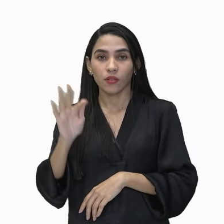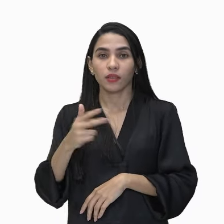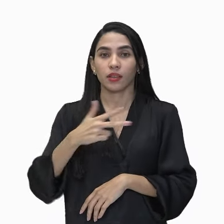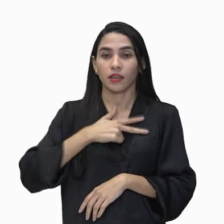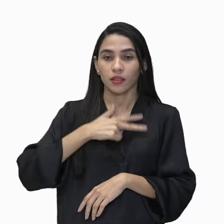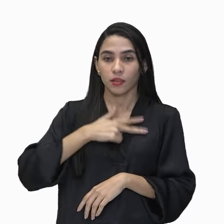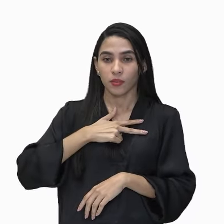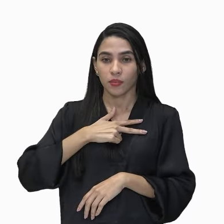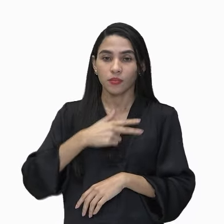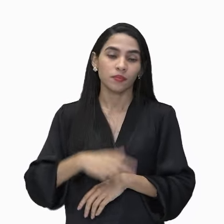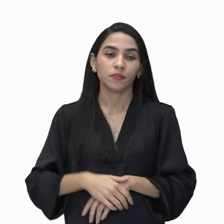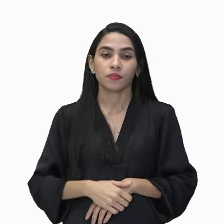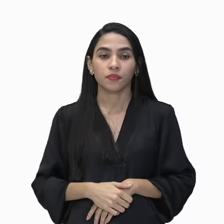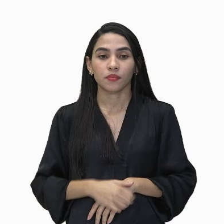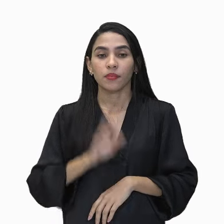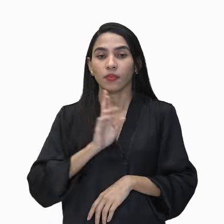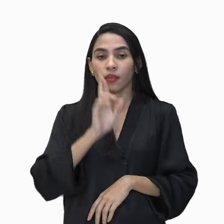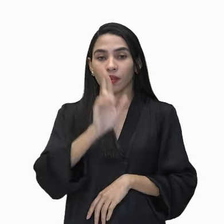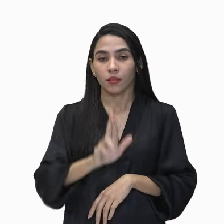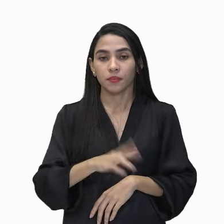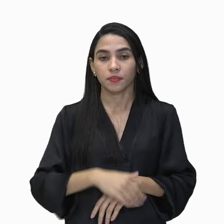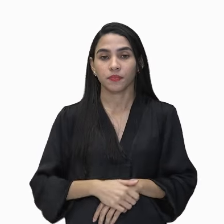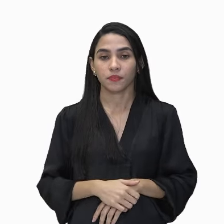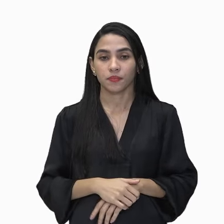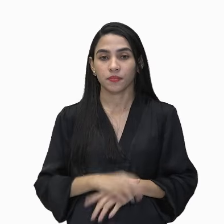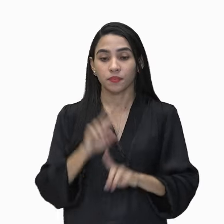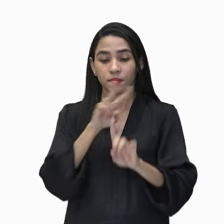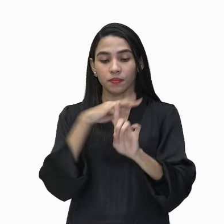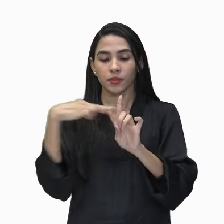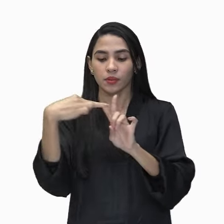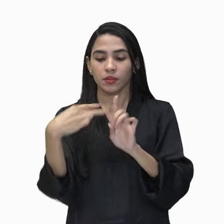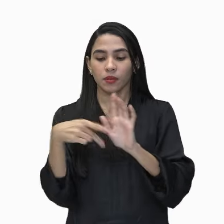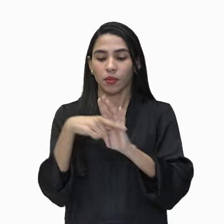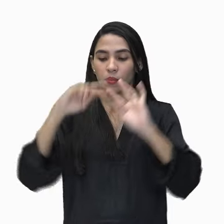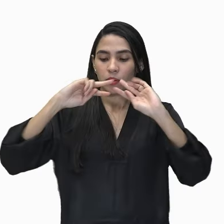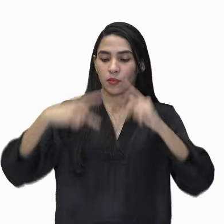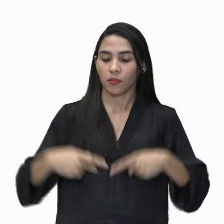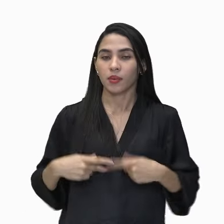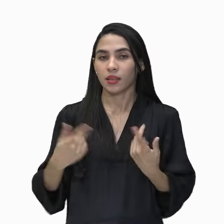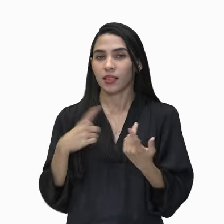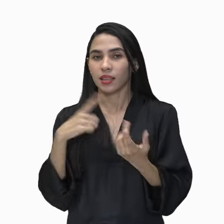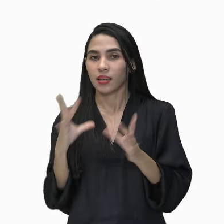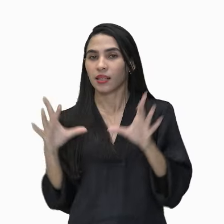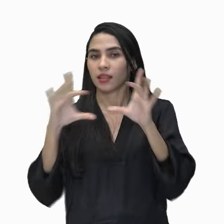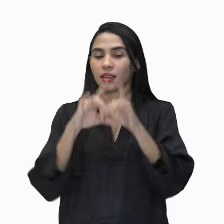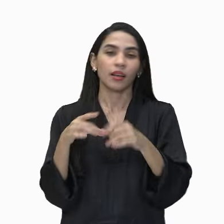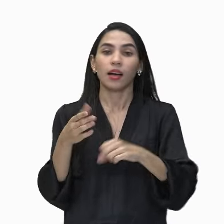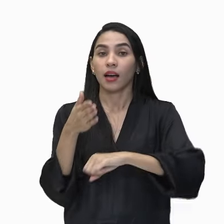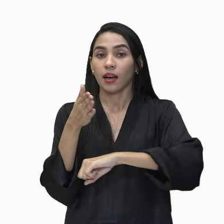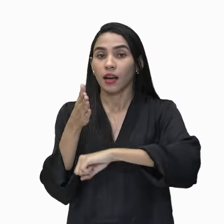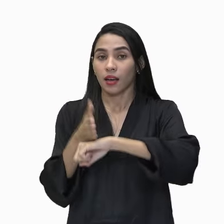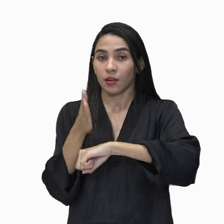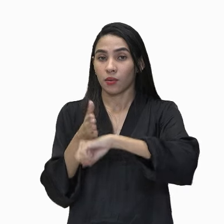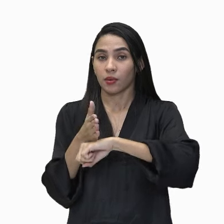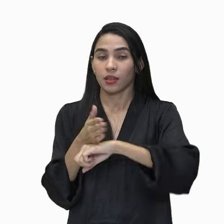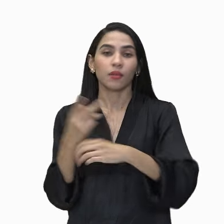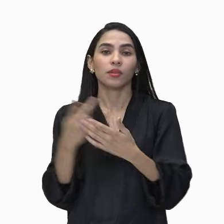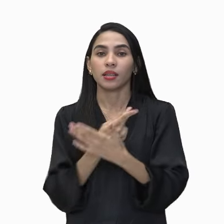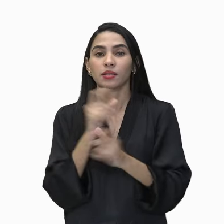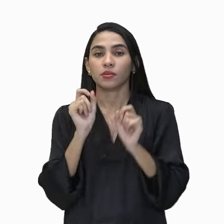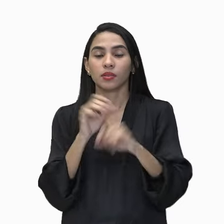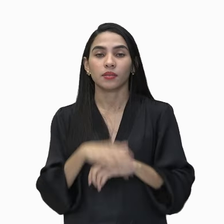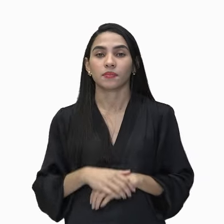filosófico-antropológica. Essa resposta, essa visão do humano está mais ligada à idade moderna aí. O que acontece?